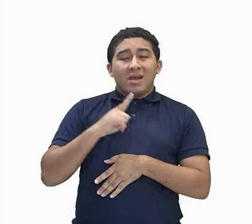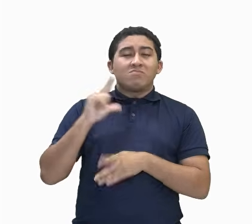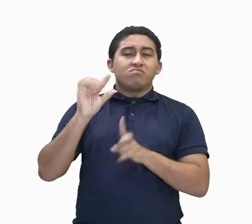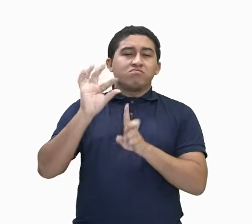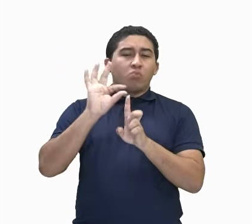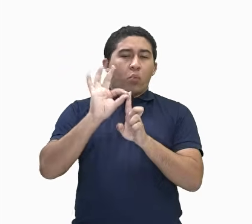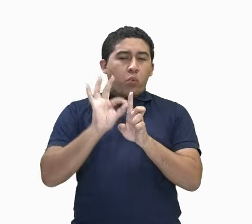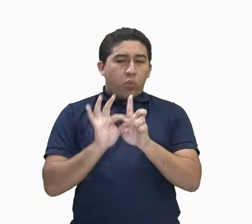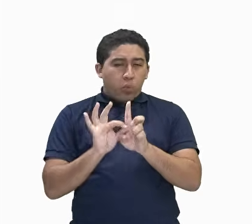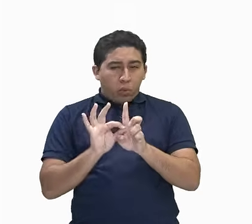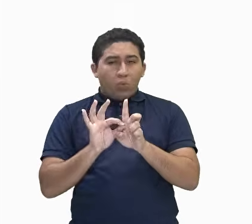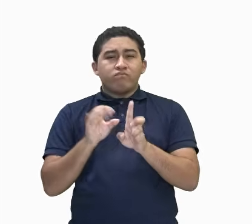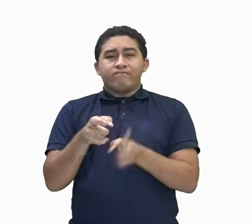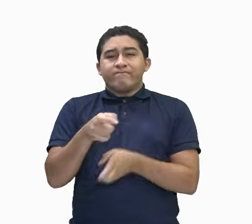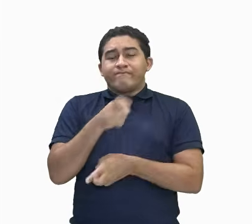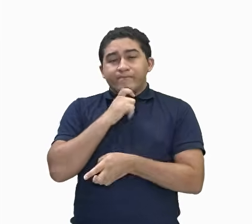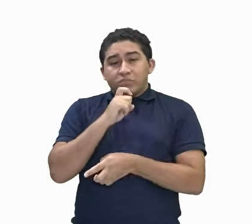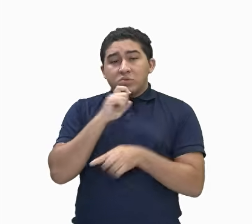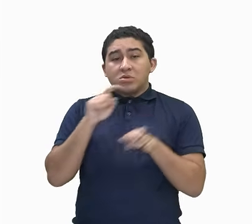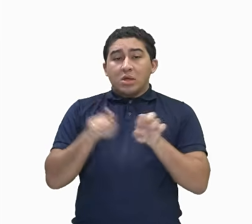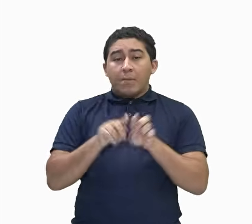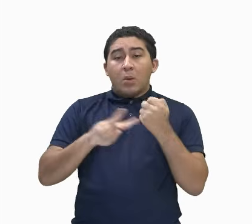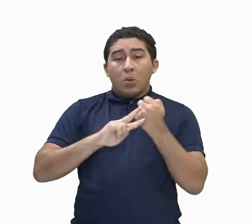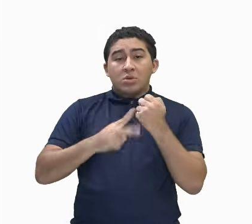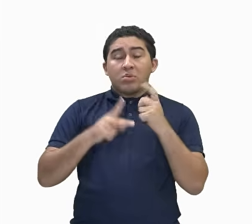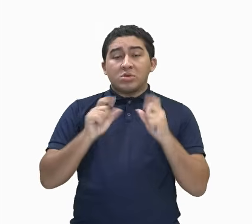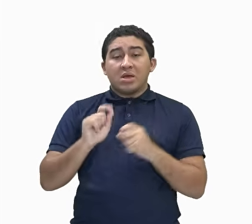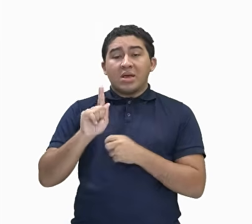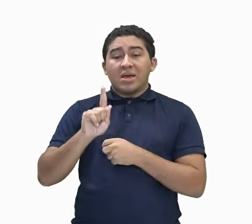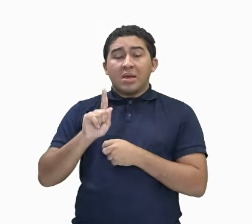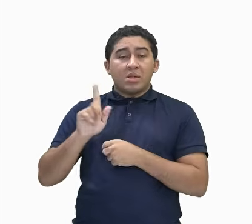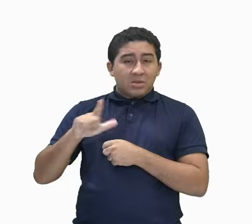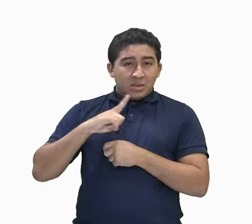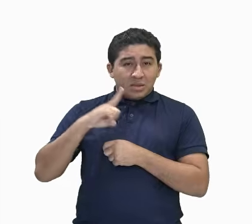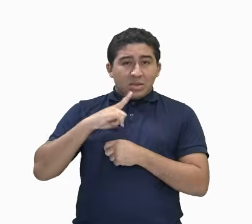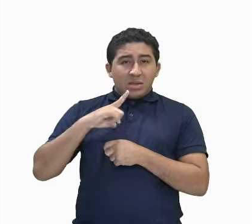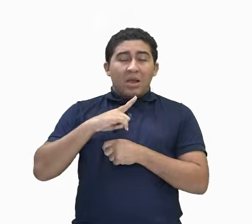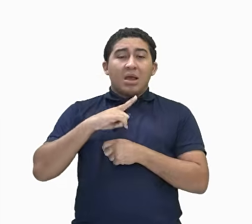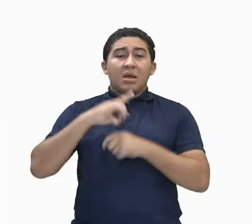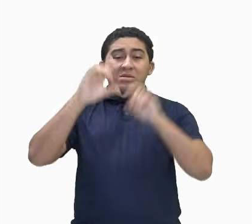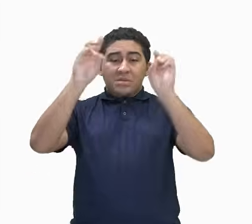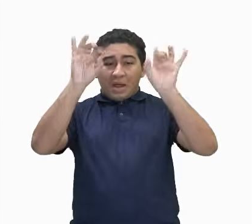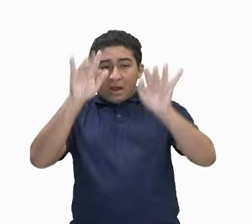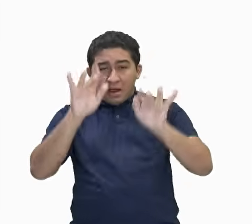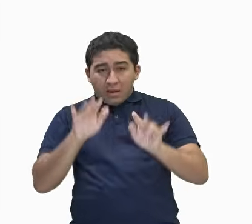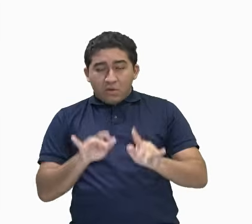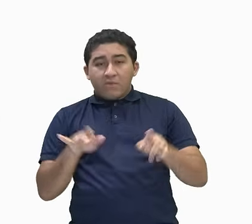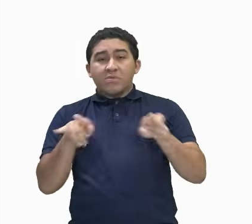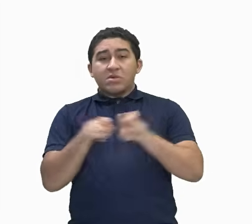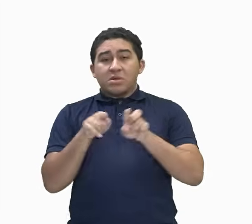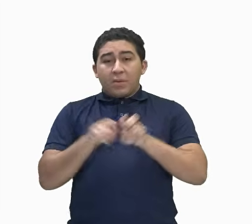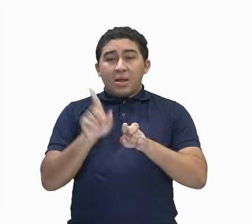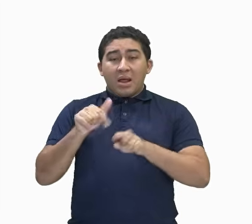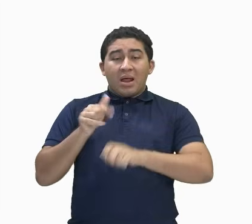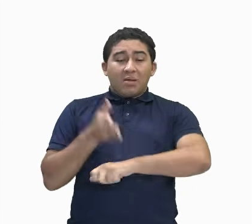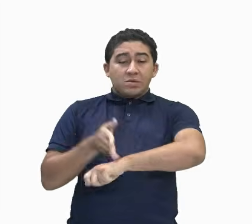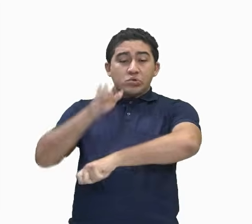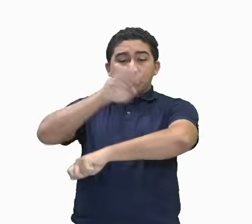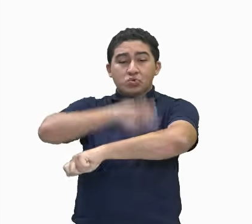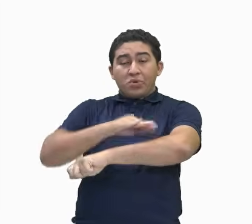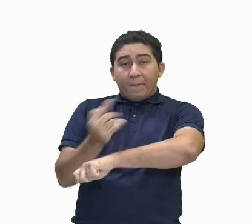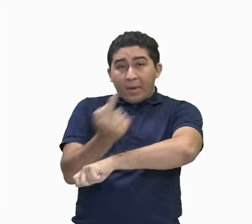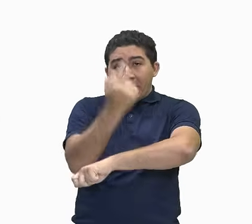baixas, tá? Que acaba ocasionando geadas e neve em regiões serranas de uma altitude maior. No verão,